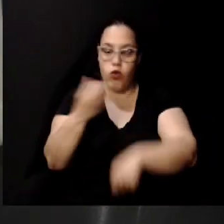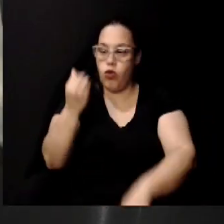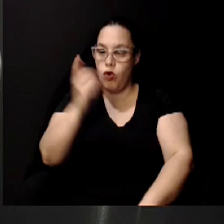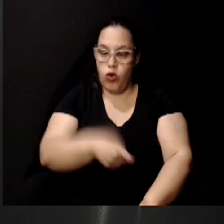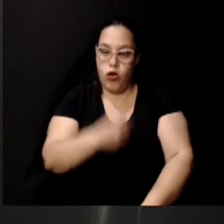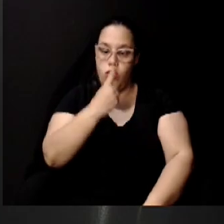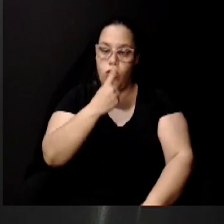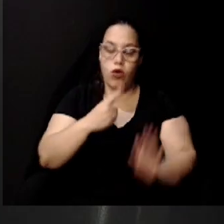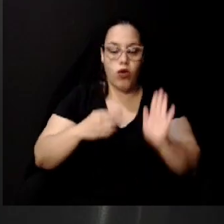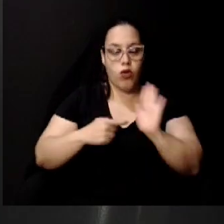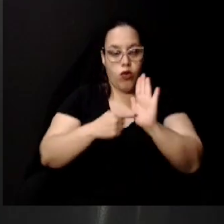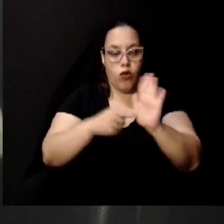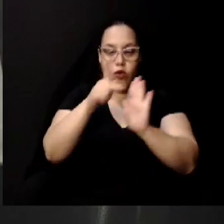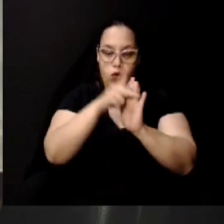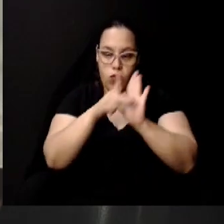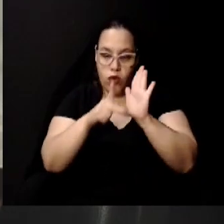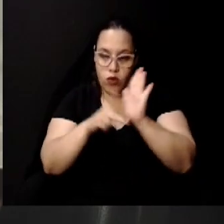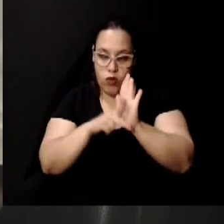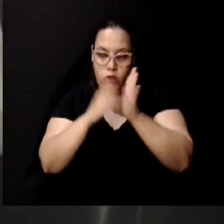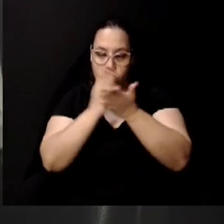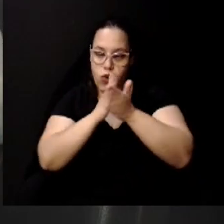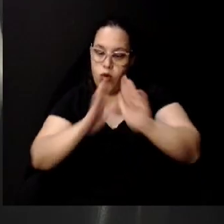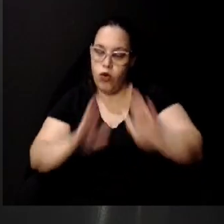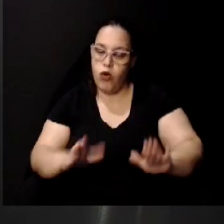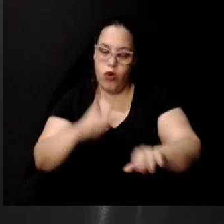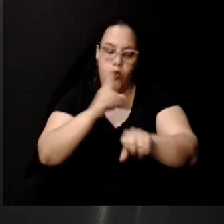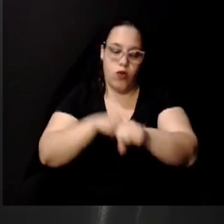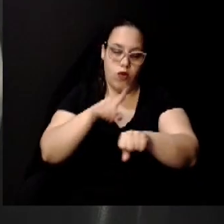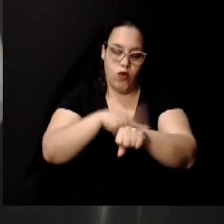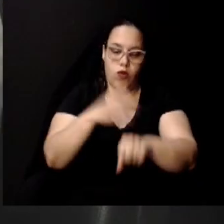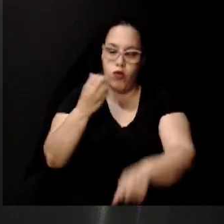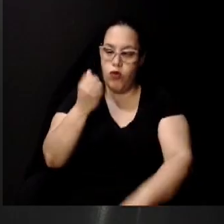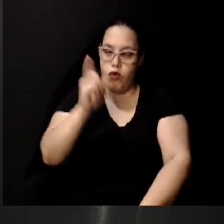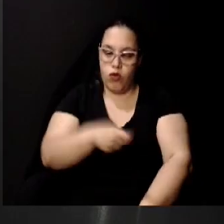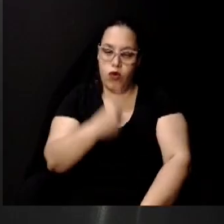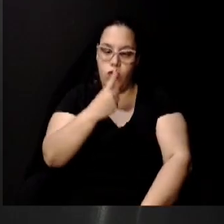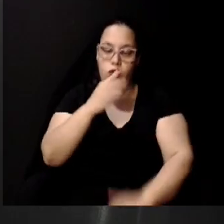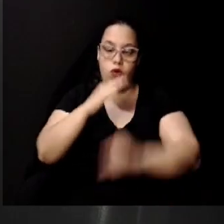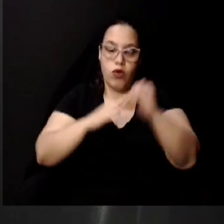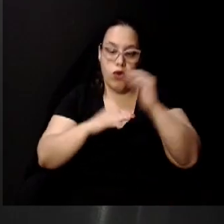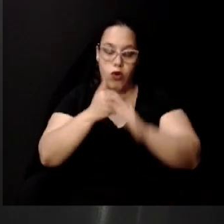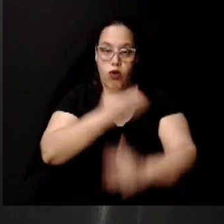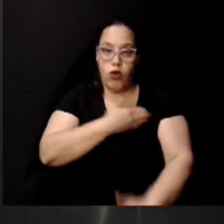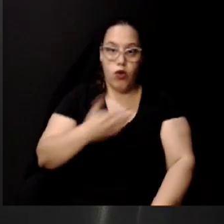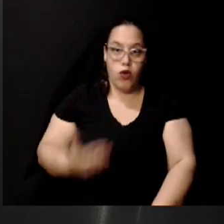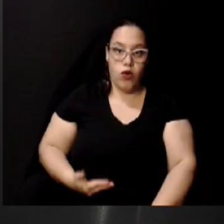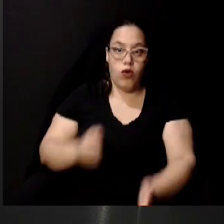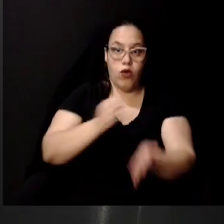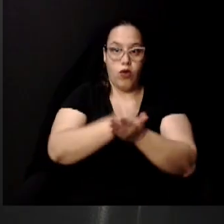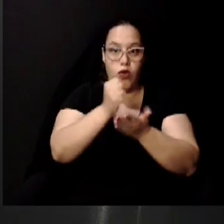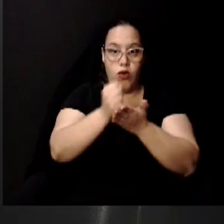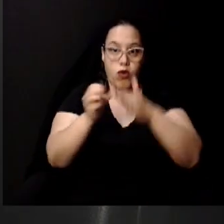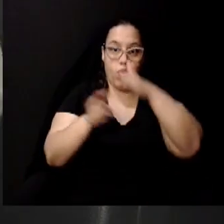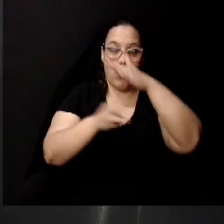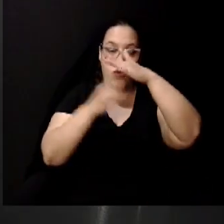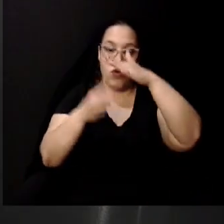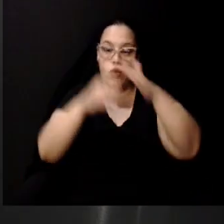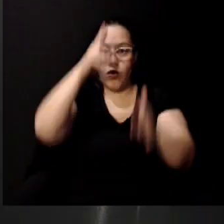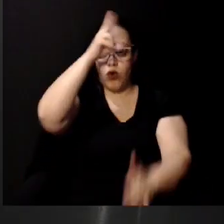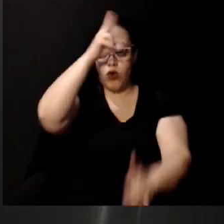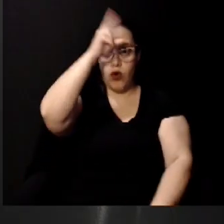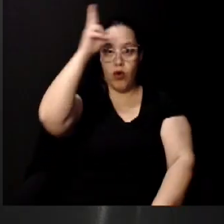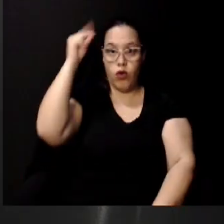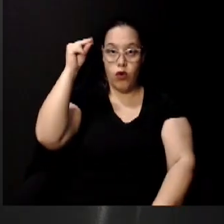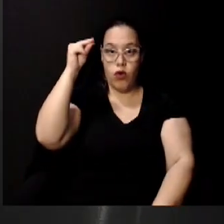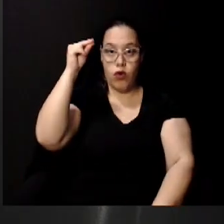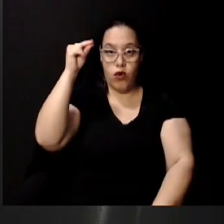projeto para acabar com a escala 6x1 no serviço público e nos contratos terceirizados da prefeitura. A prefeitura,